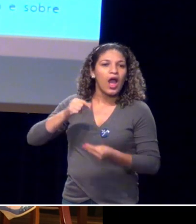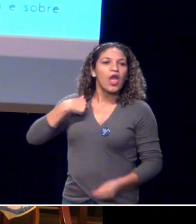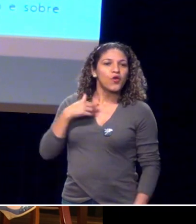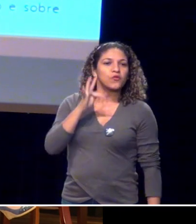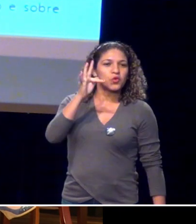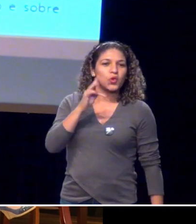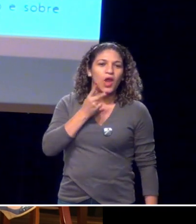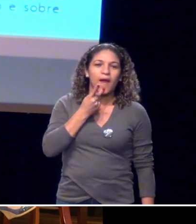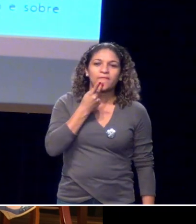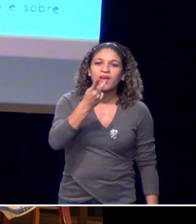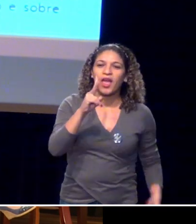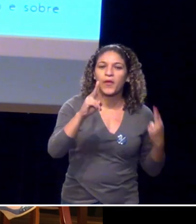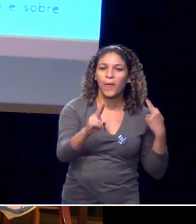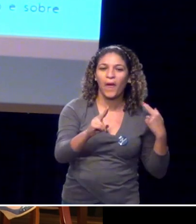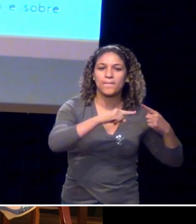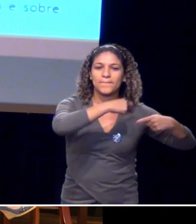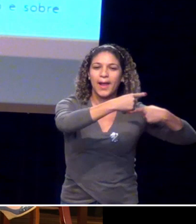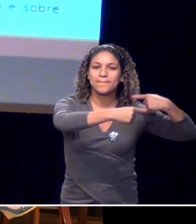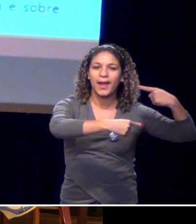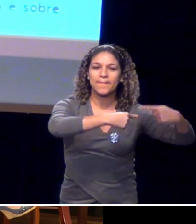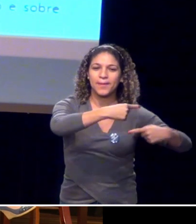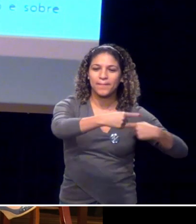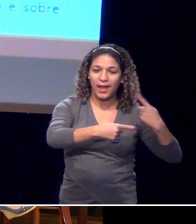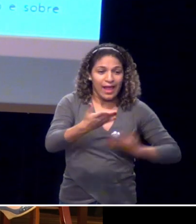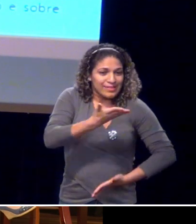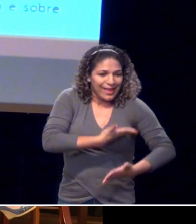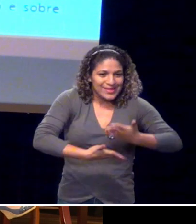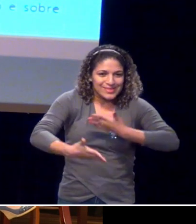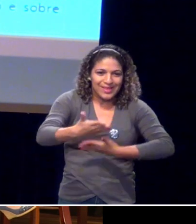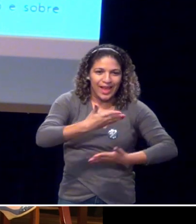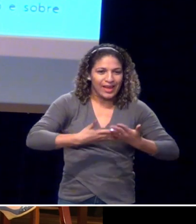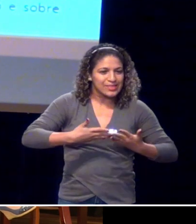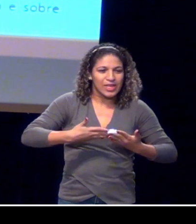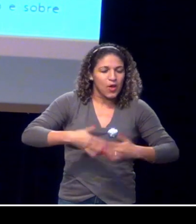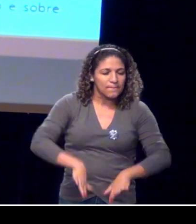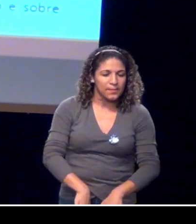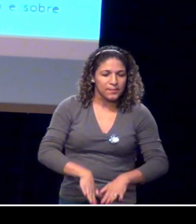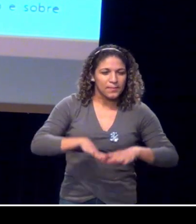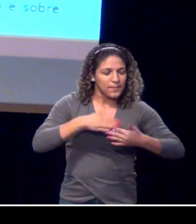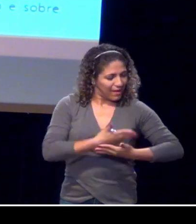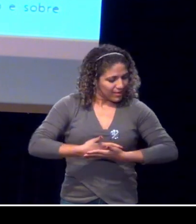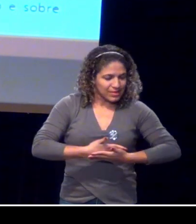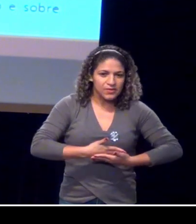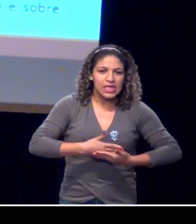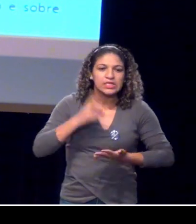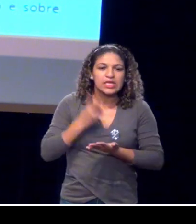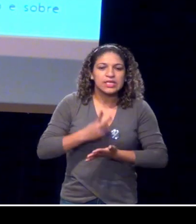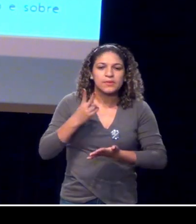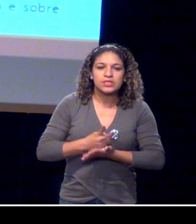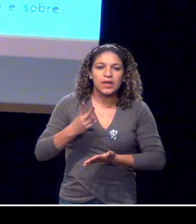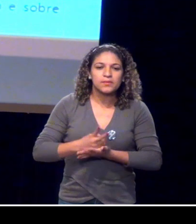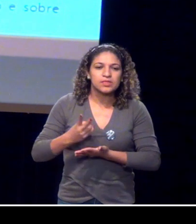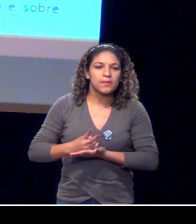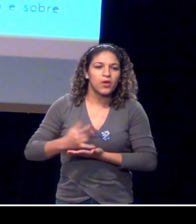falar. Ou seja, é nesta relação, desde sempre, que eu já